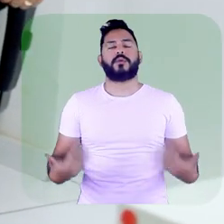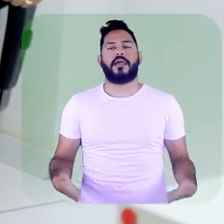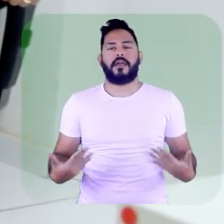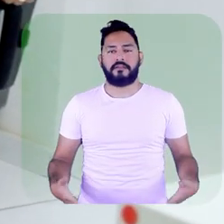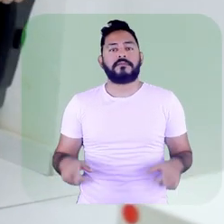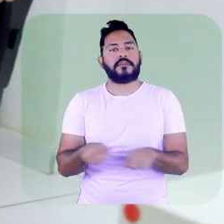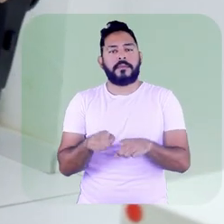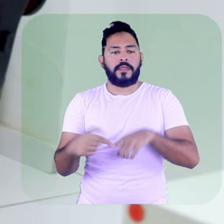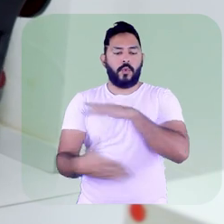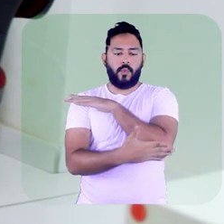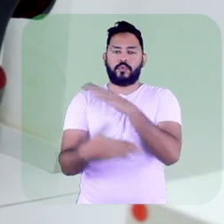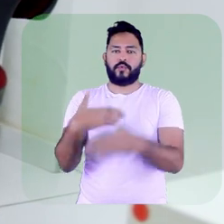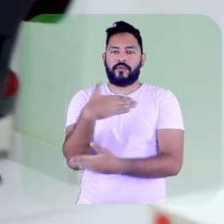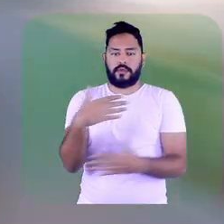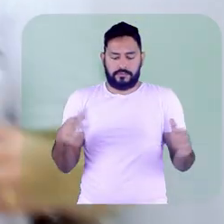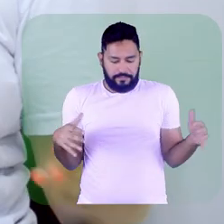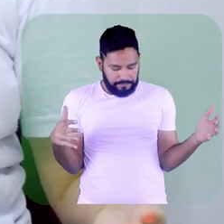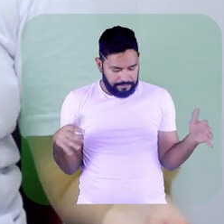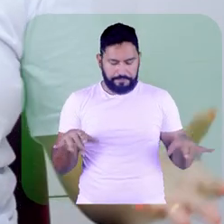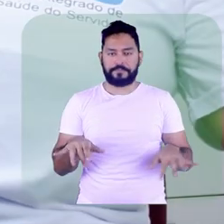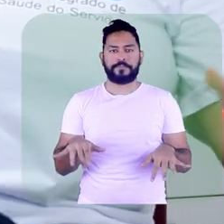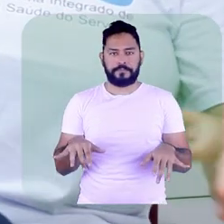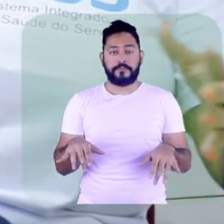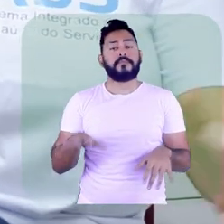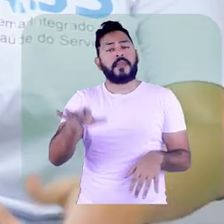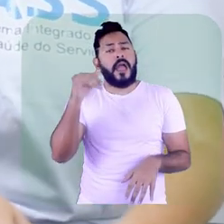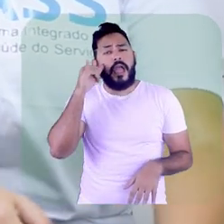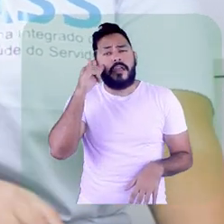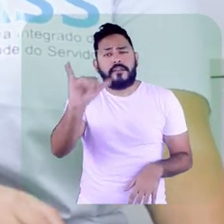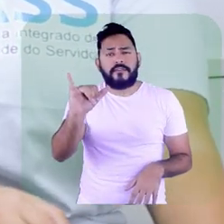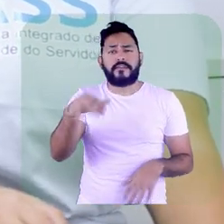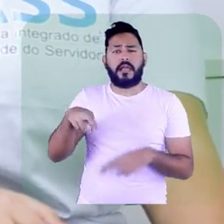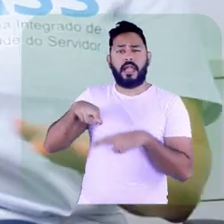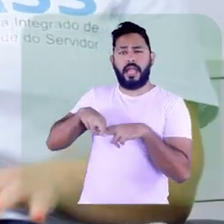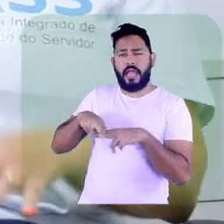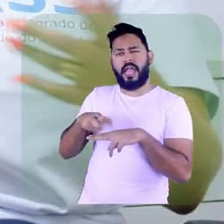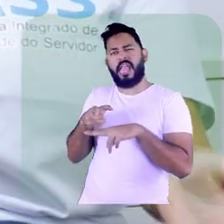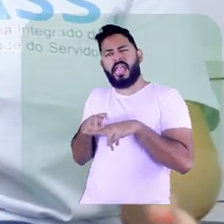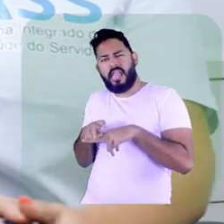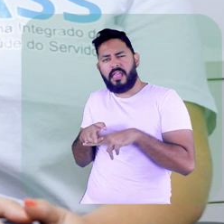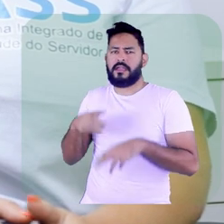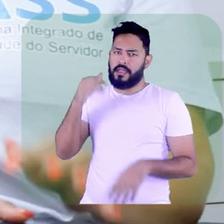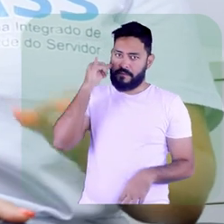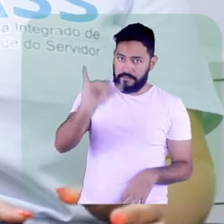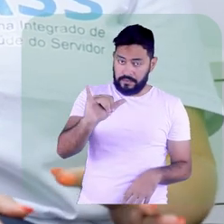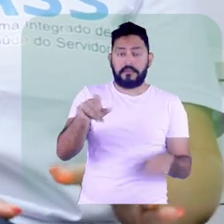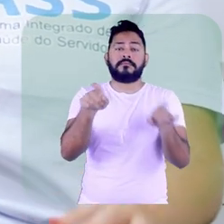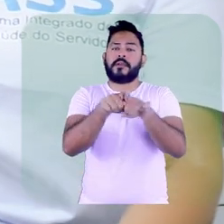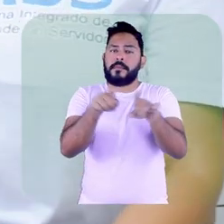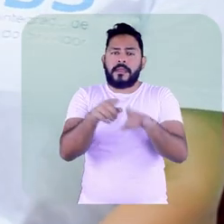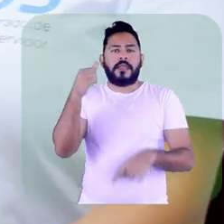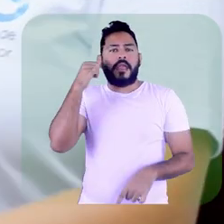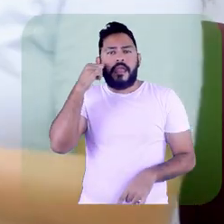seus cotovelos próximos ao seu corpo. Evite ficar muito tempo com as pernas cruzadas, sentar-se sobre as pernas e também